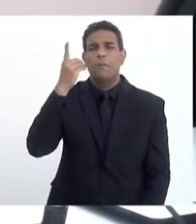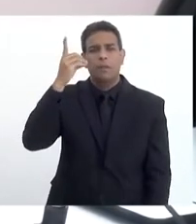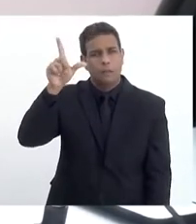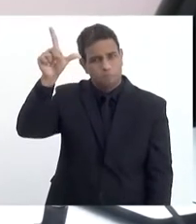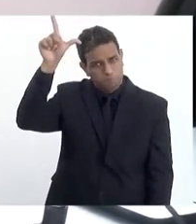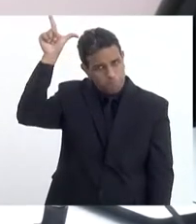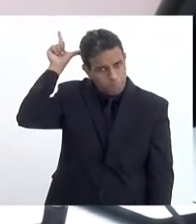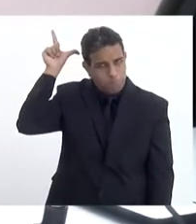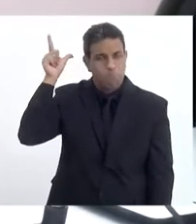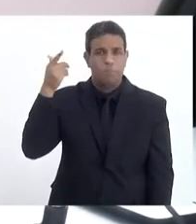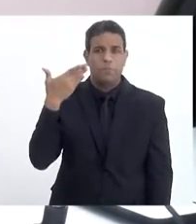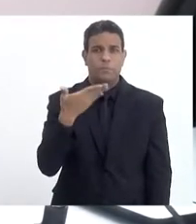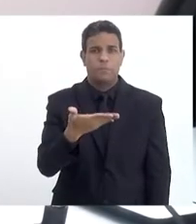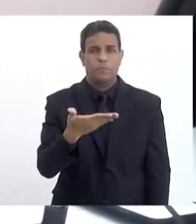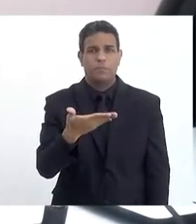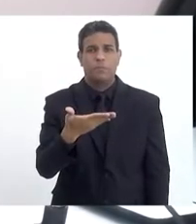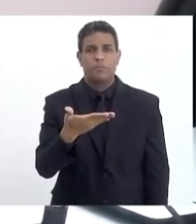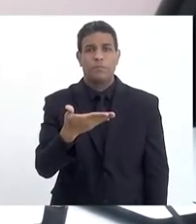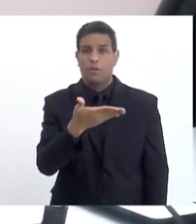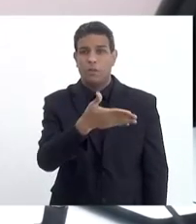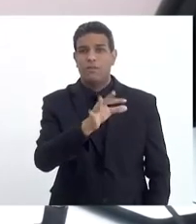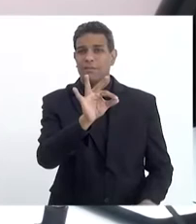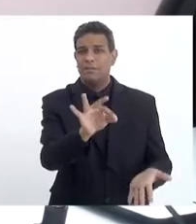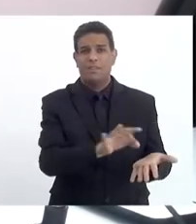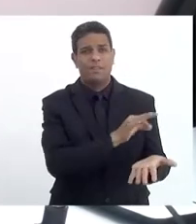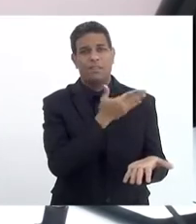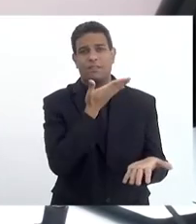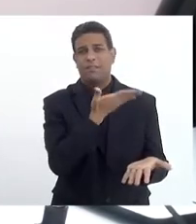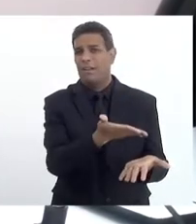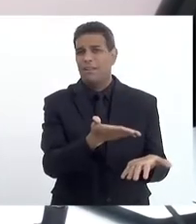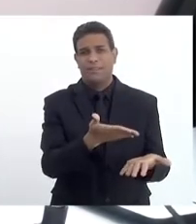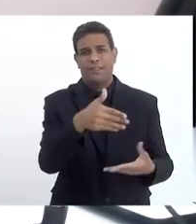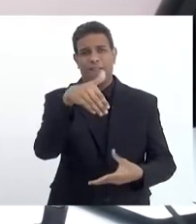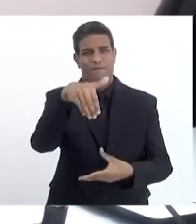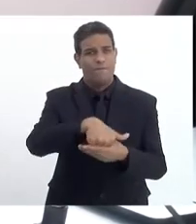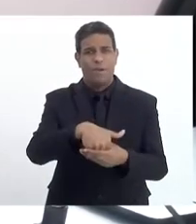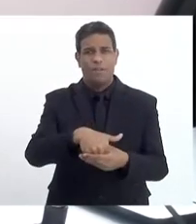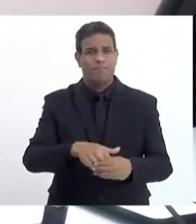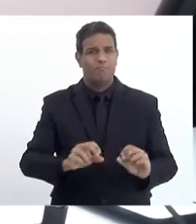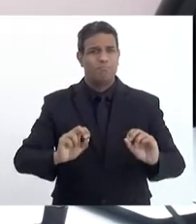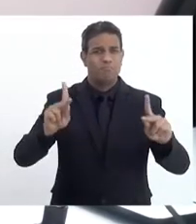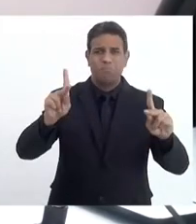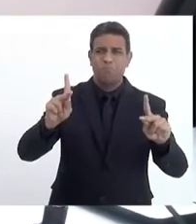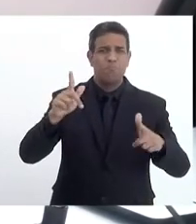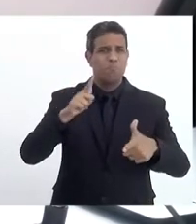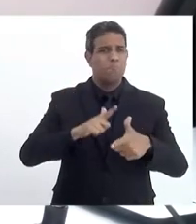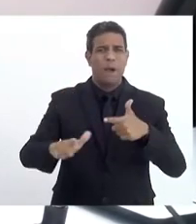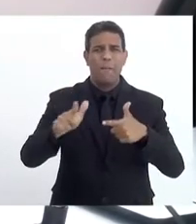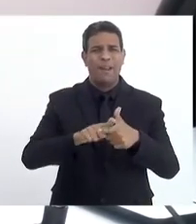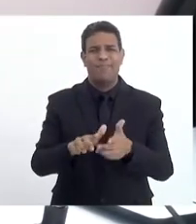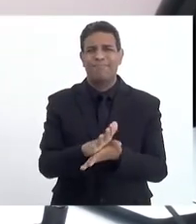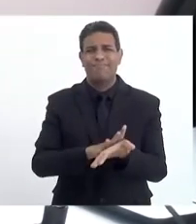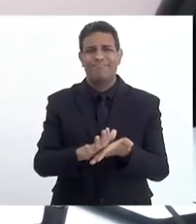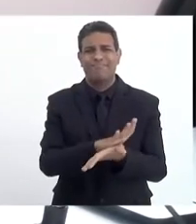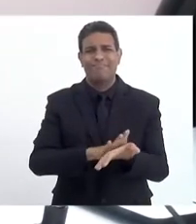com você essa. O quê? Vacina. Sim, por sim. Injuridicidade. Sim, mano. Sem okay. Problema nenhum.